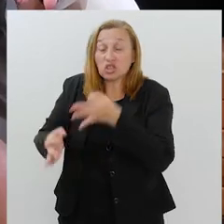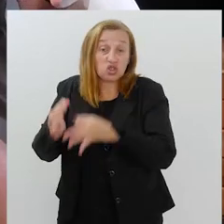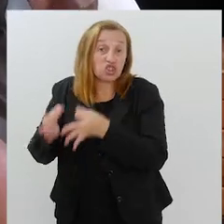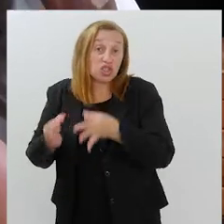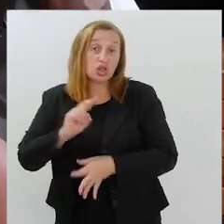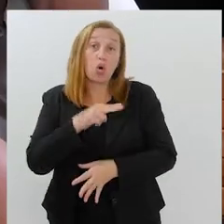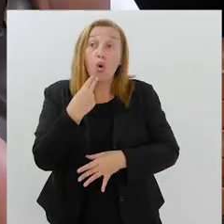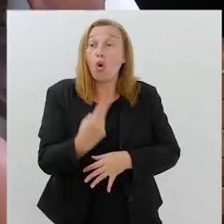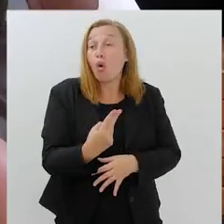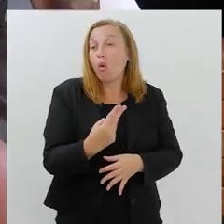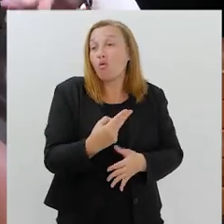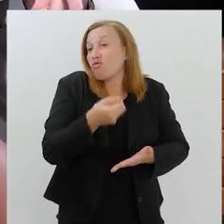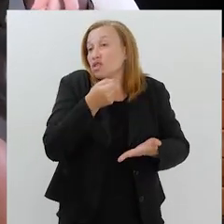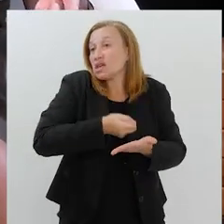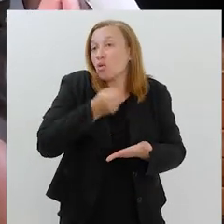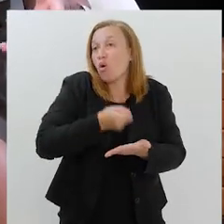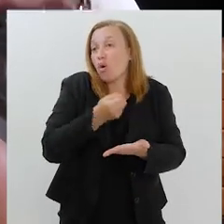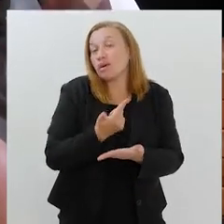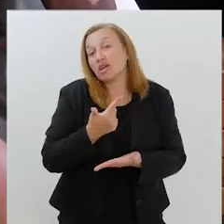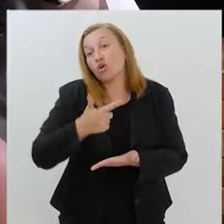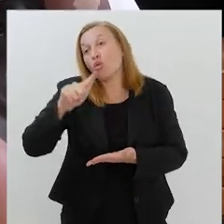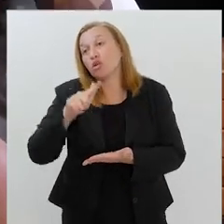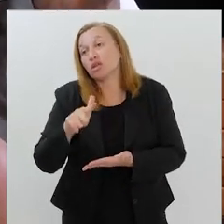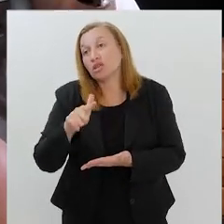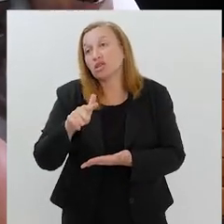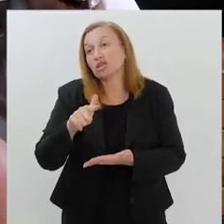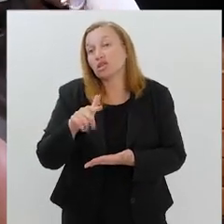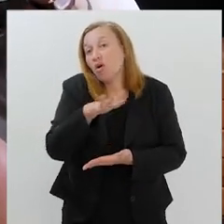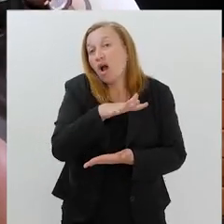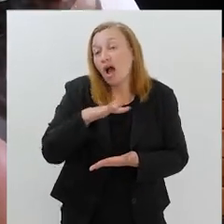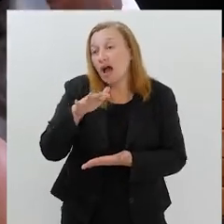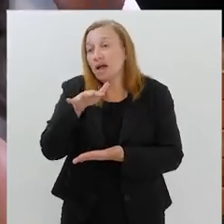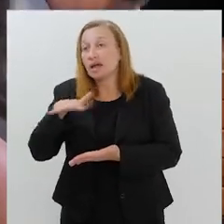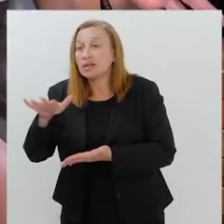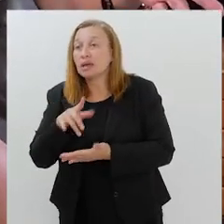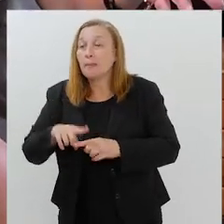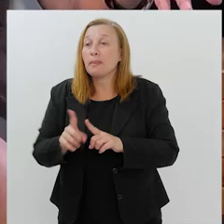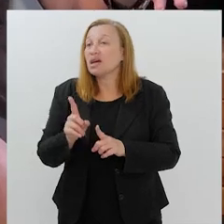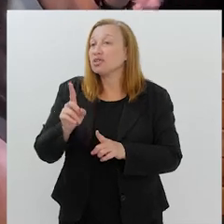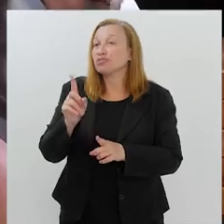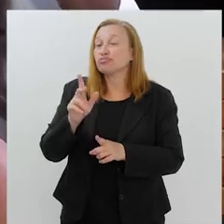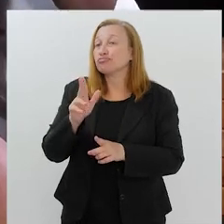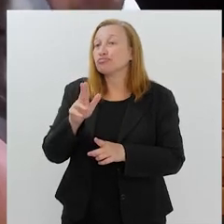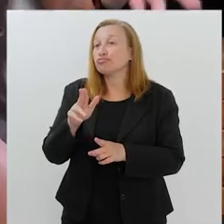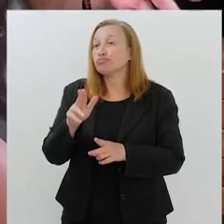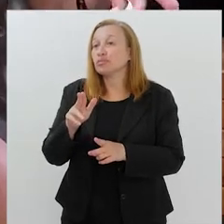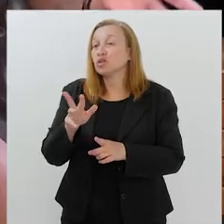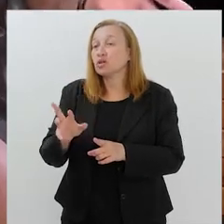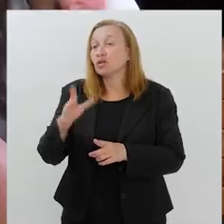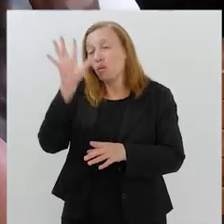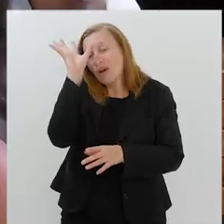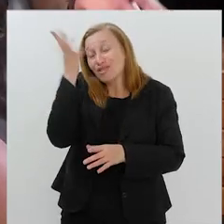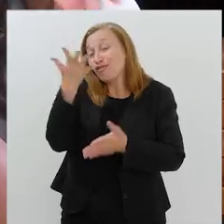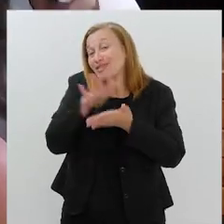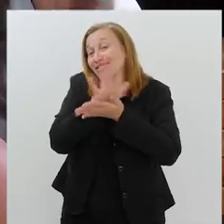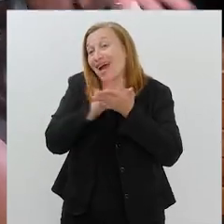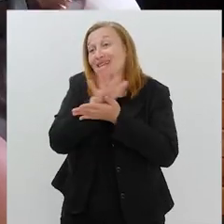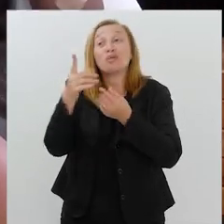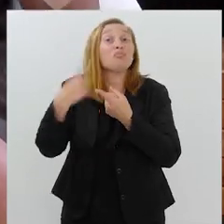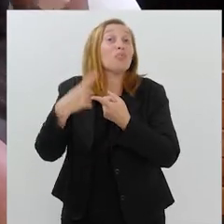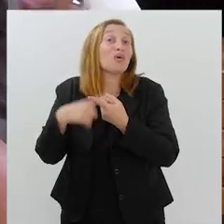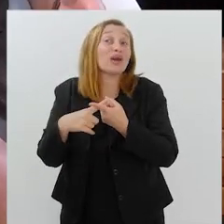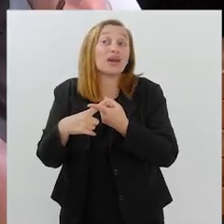justiça ou você cobra e em outros em outras em outras frentes e não tem retorno por quê